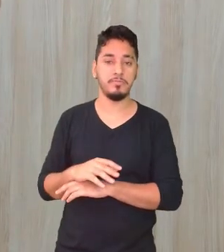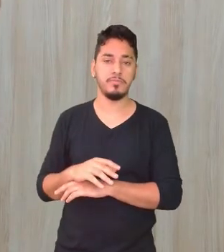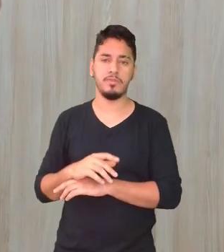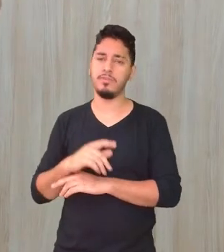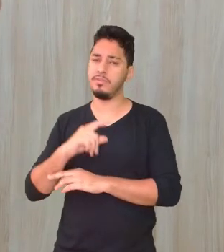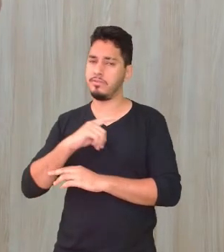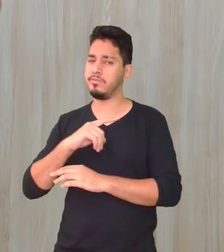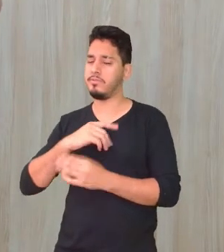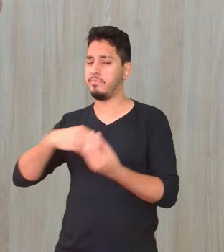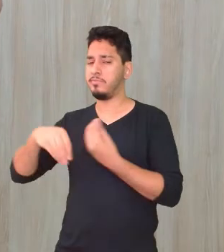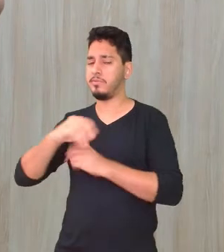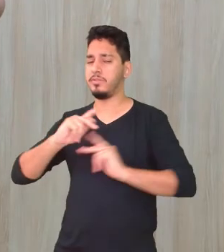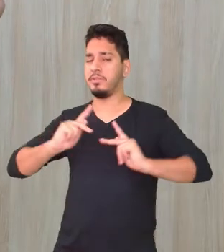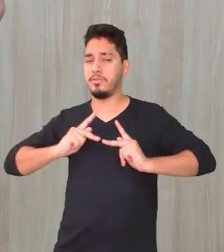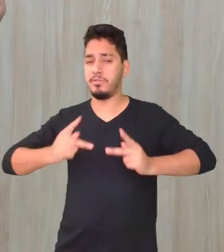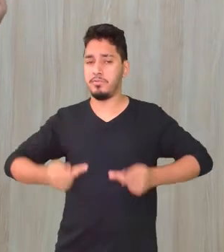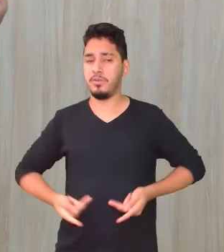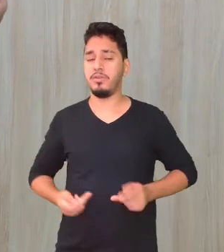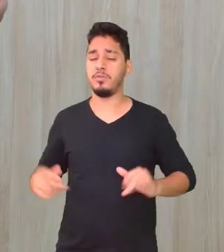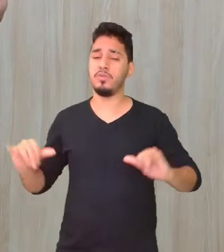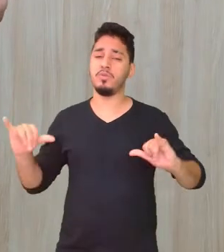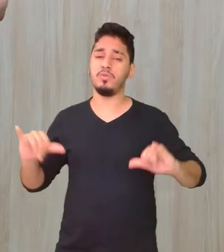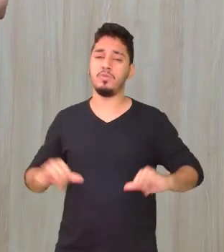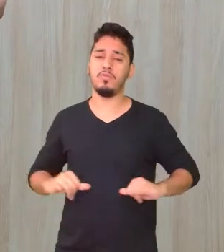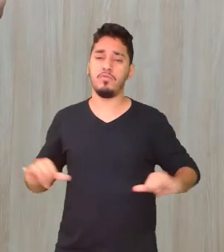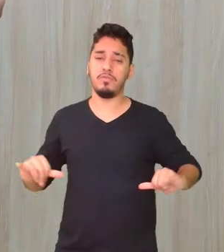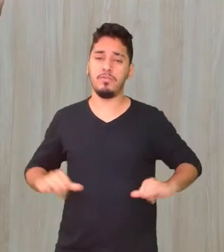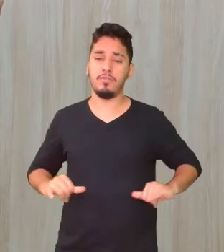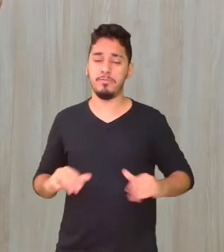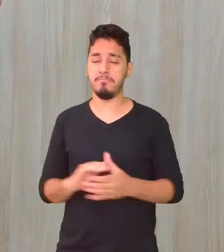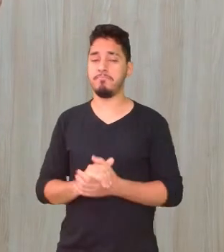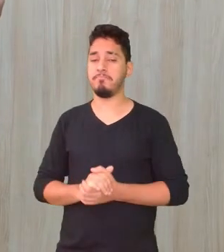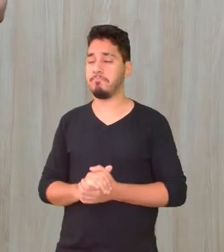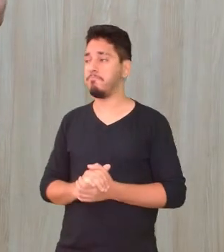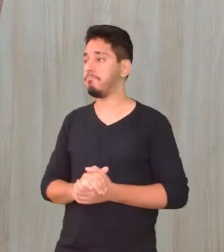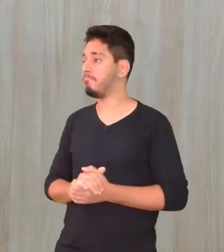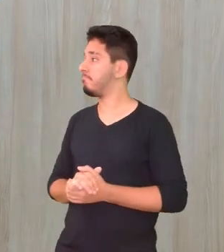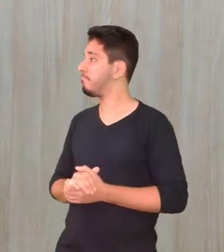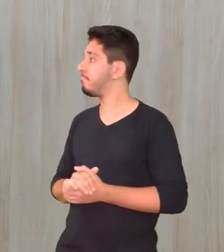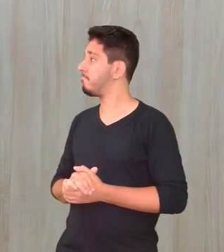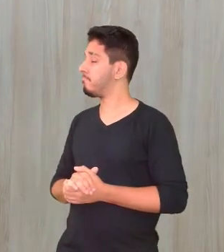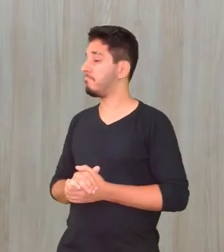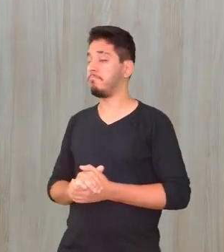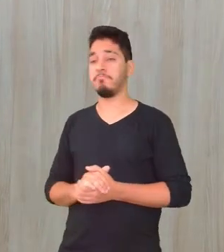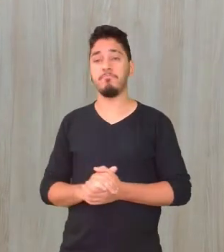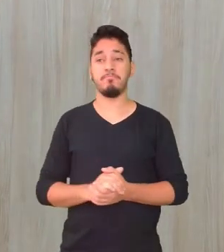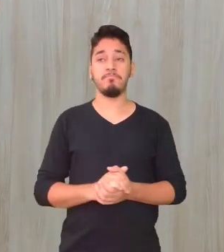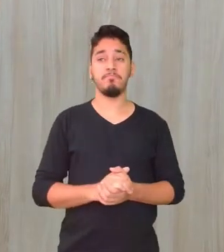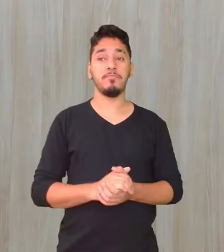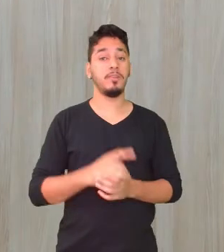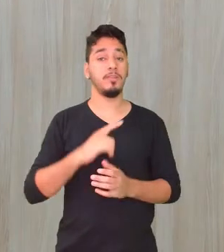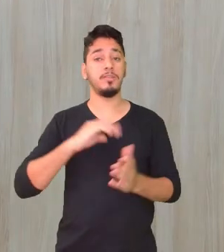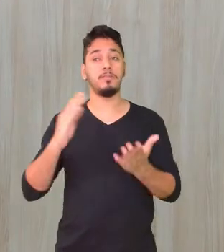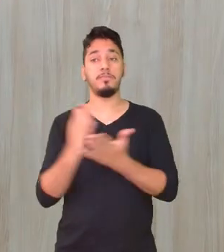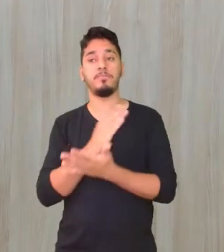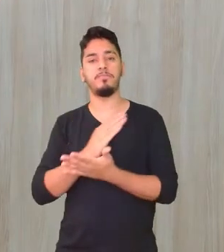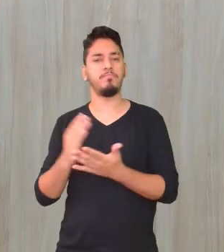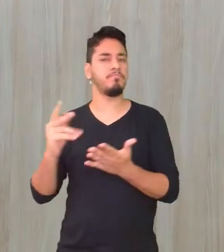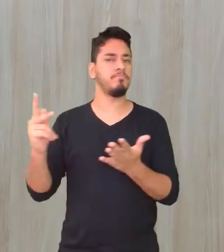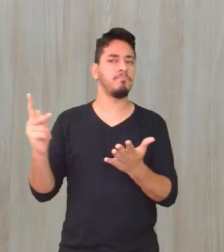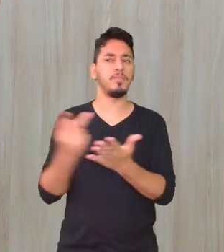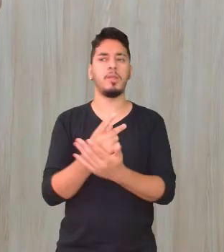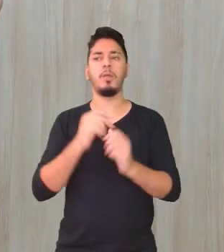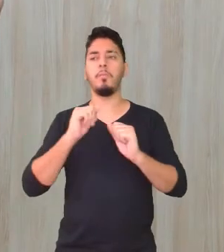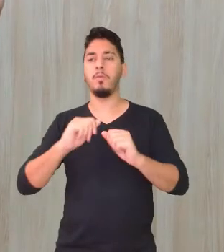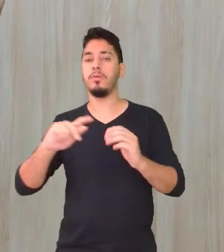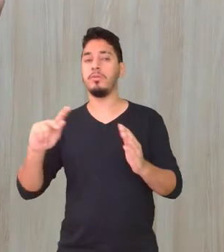seres humanos, né, também sofrendo com os desastres, tá certo? E fenômenos que podem levar aos desastres